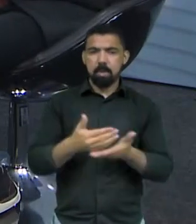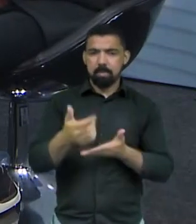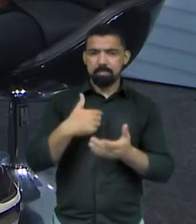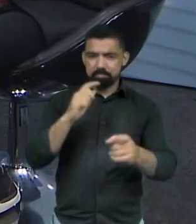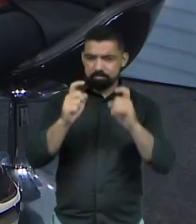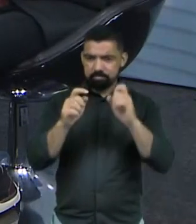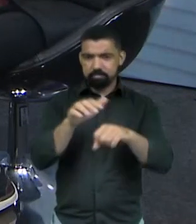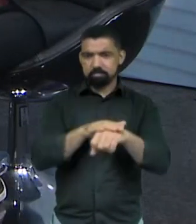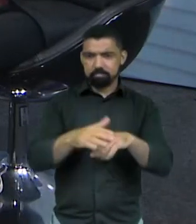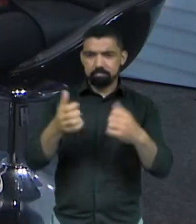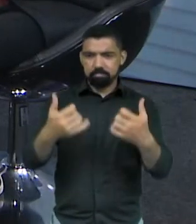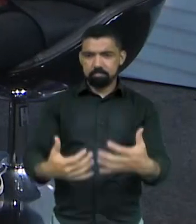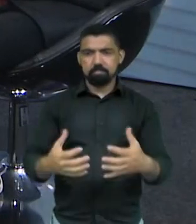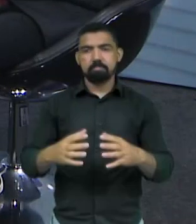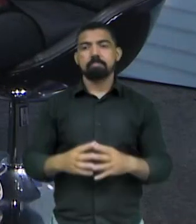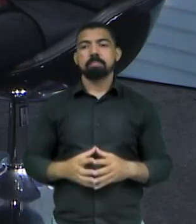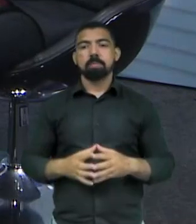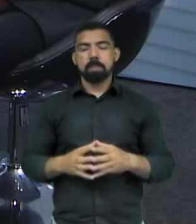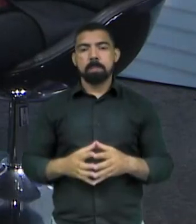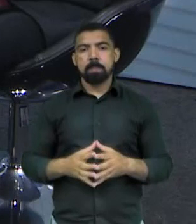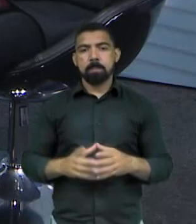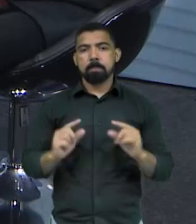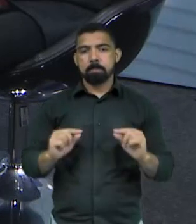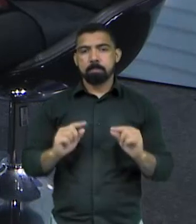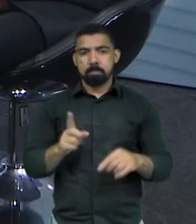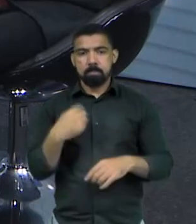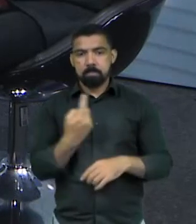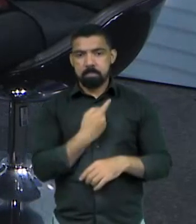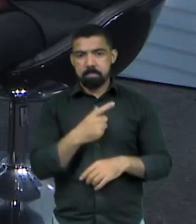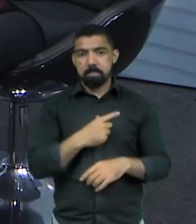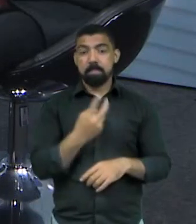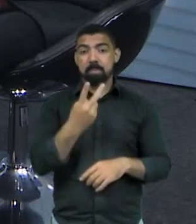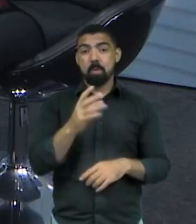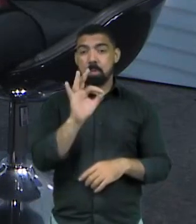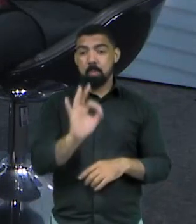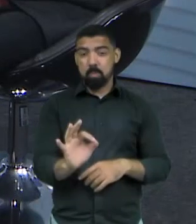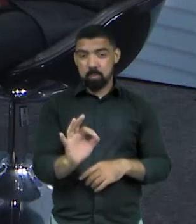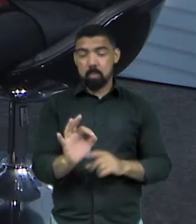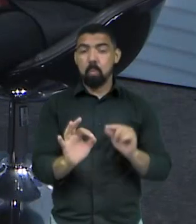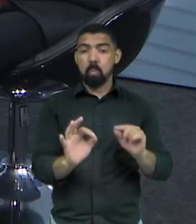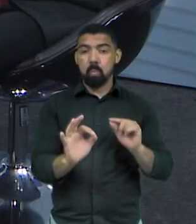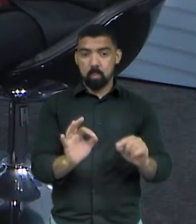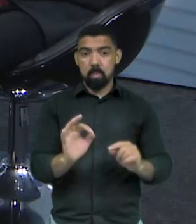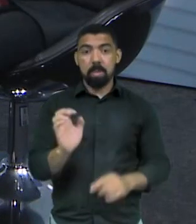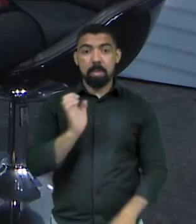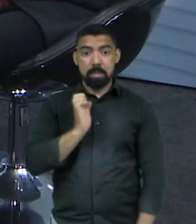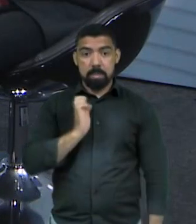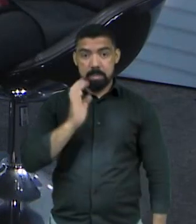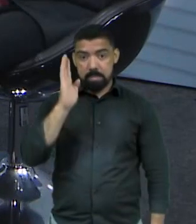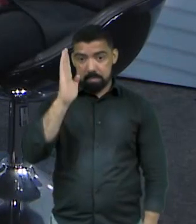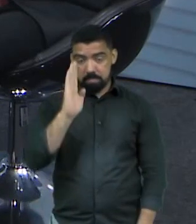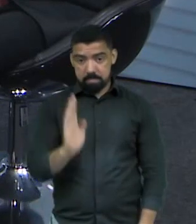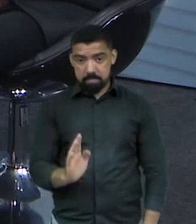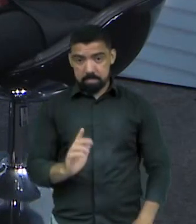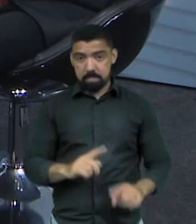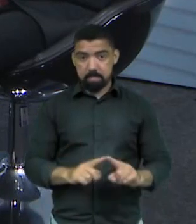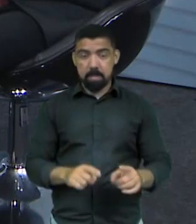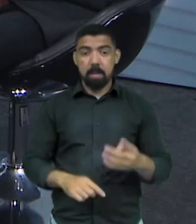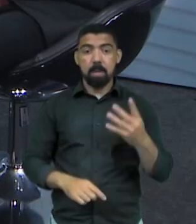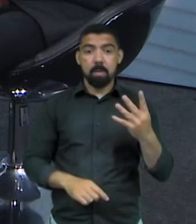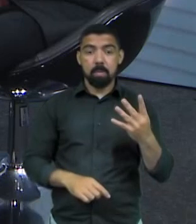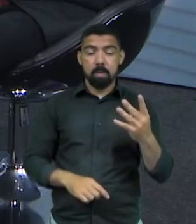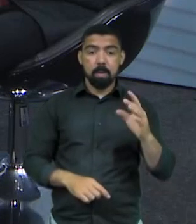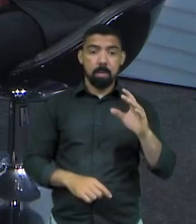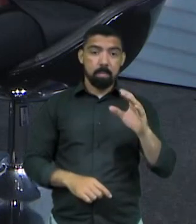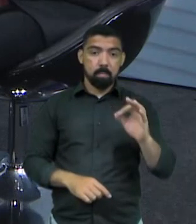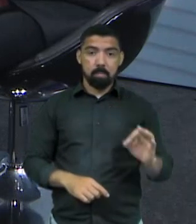discussões do 2050, que nós temos 2% da riqueza do Brasil e temos 4% da